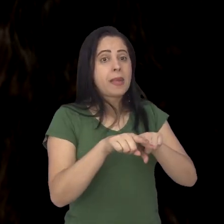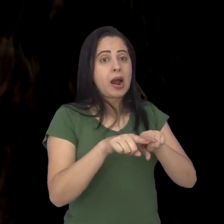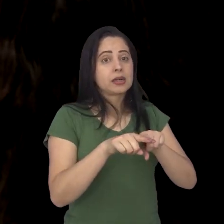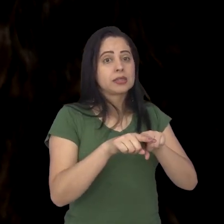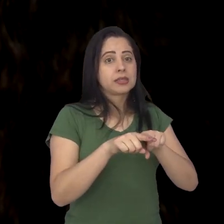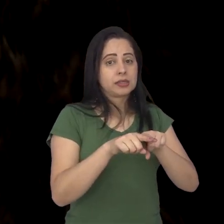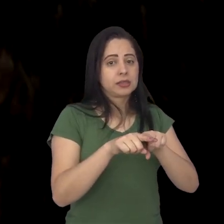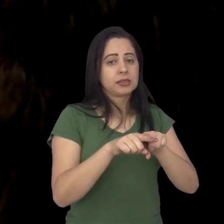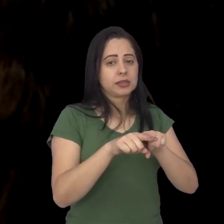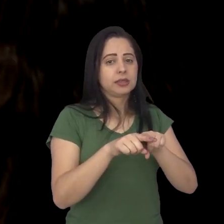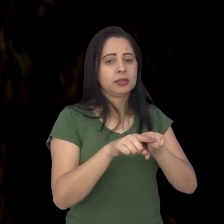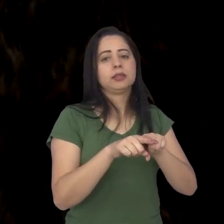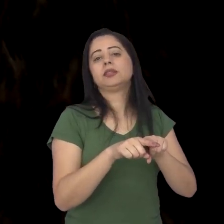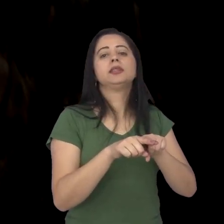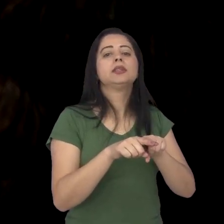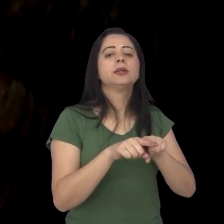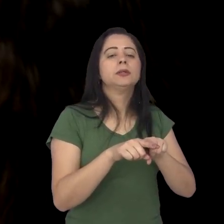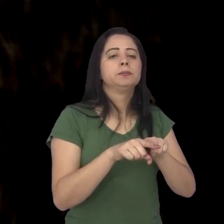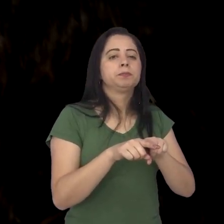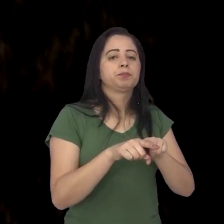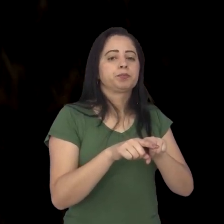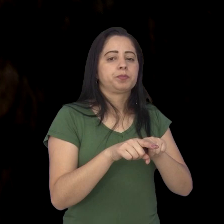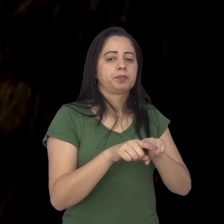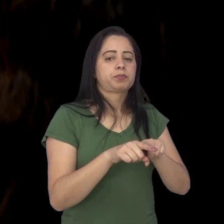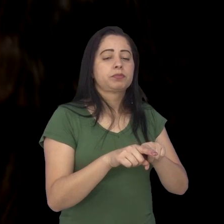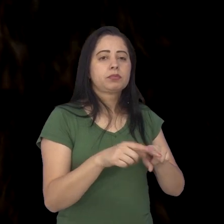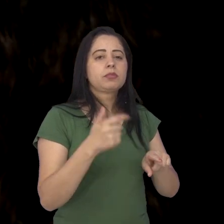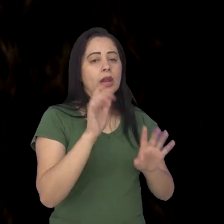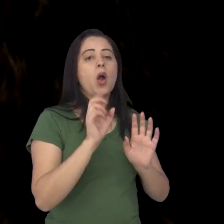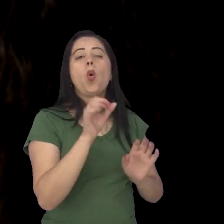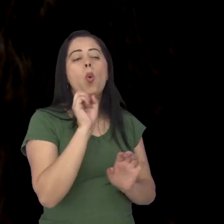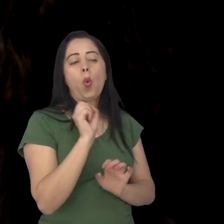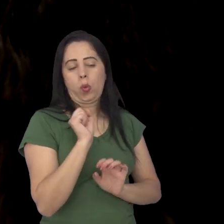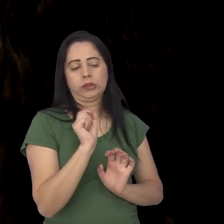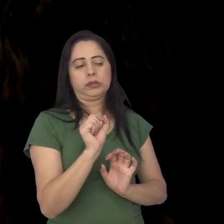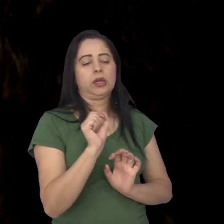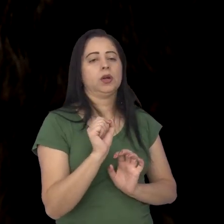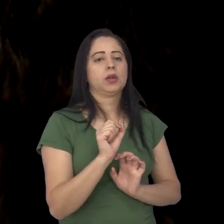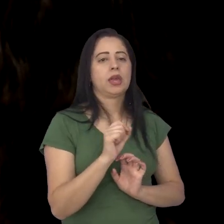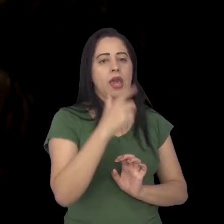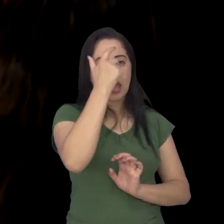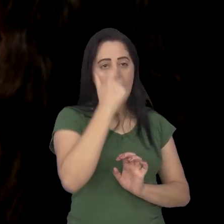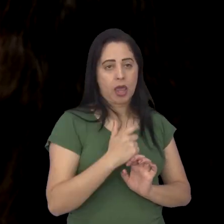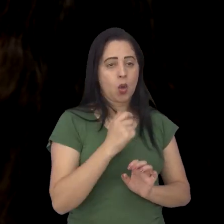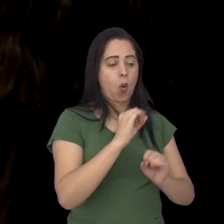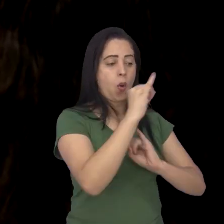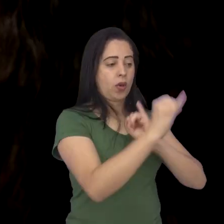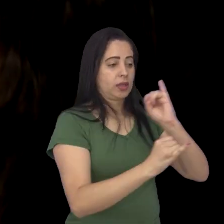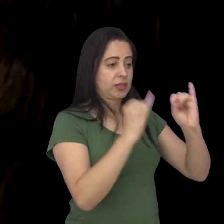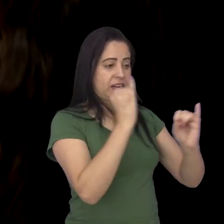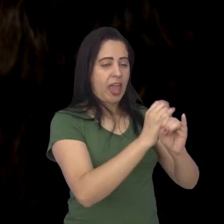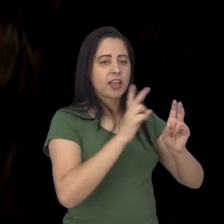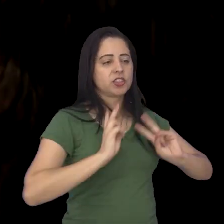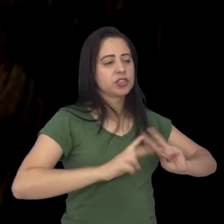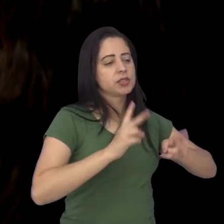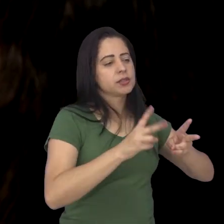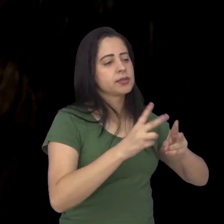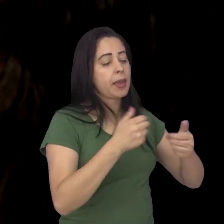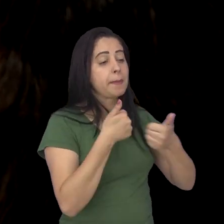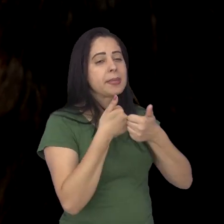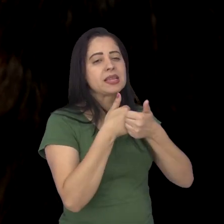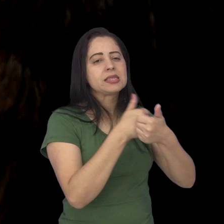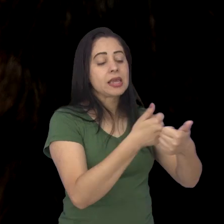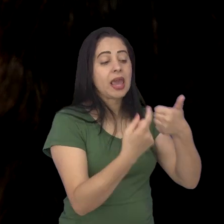uma crônica. Eu seguia um blog na internet e os escritores, eram escritores até famosos,